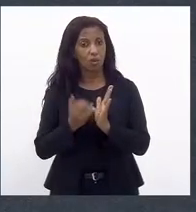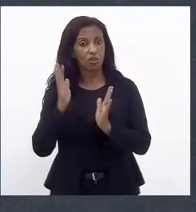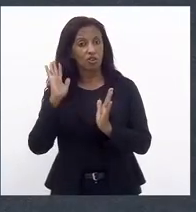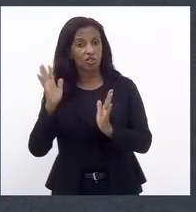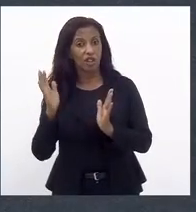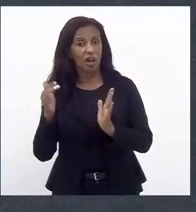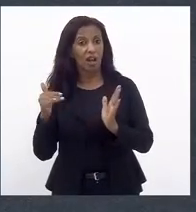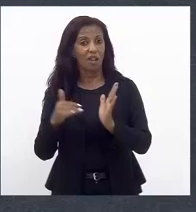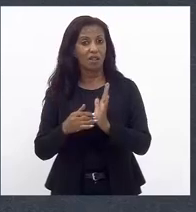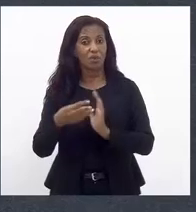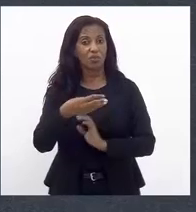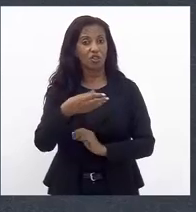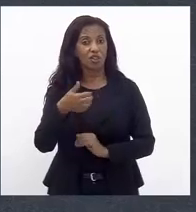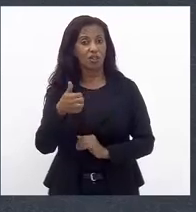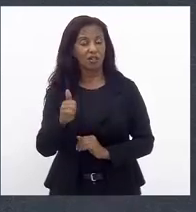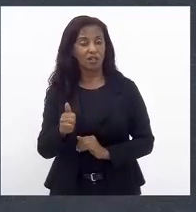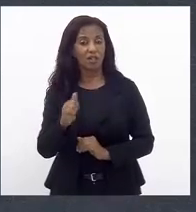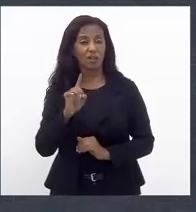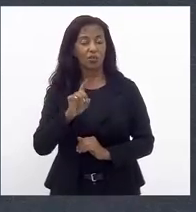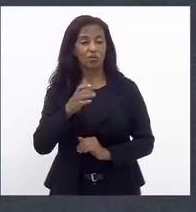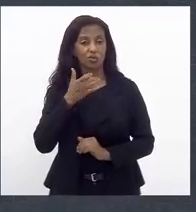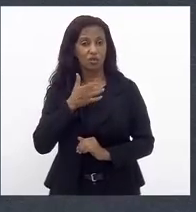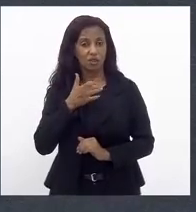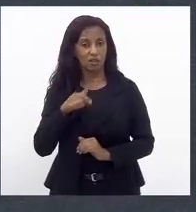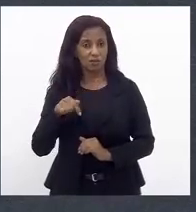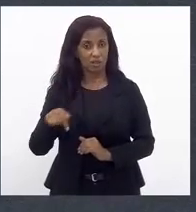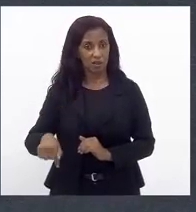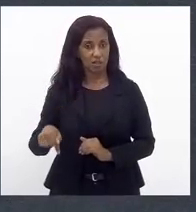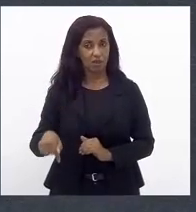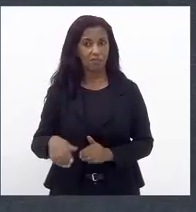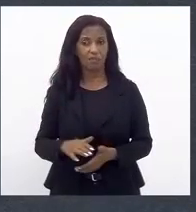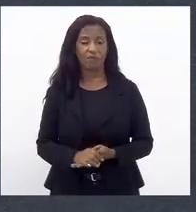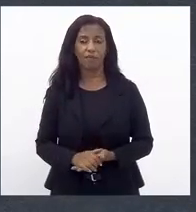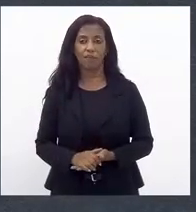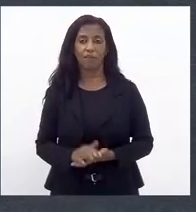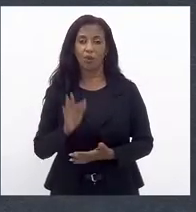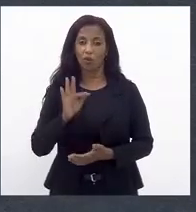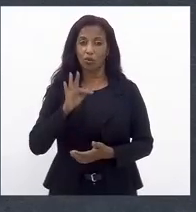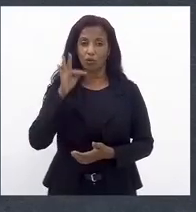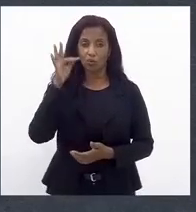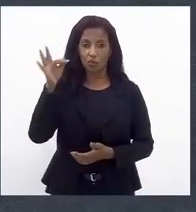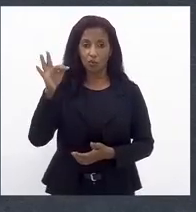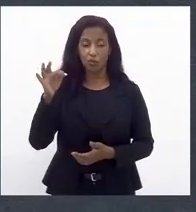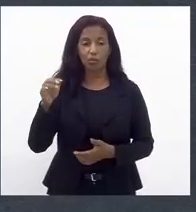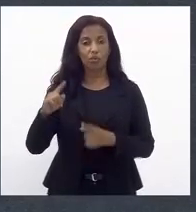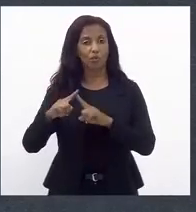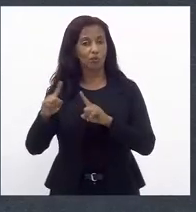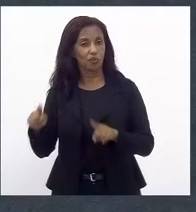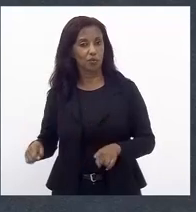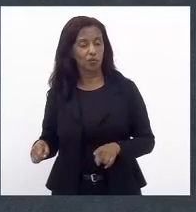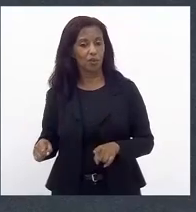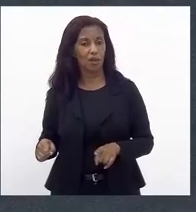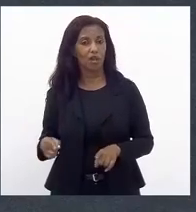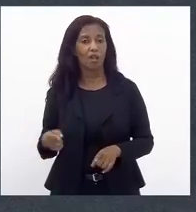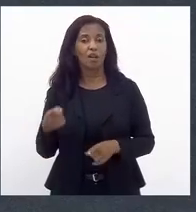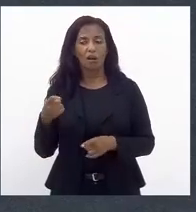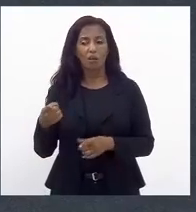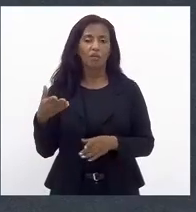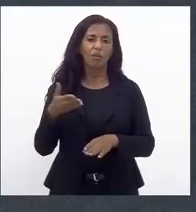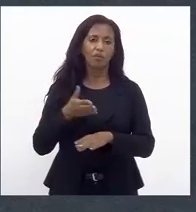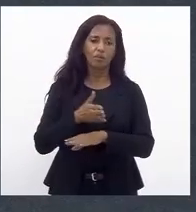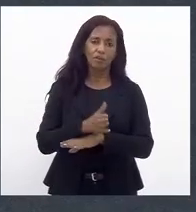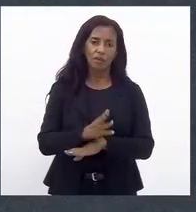publicado até o dia Trinta e Um de dezembro desse ano os futuros servidores públicos estarão